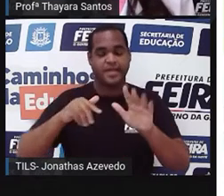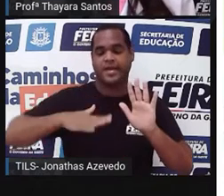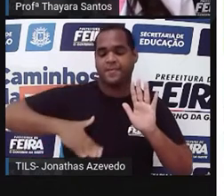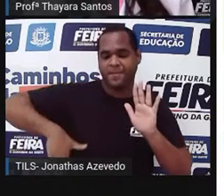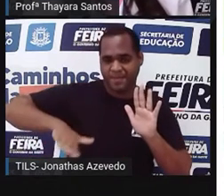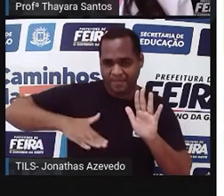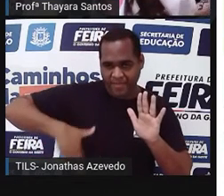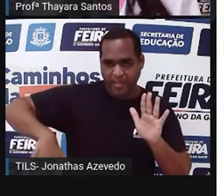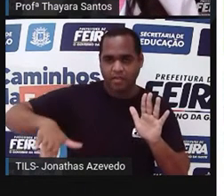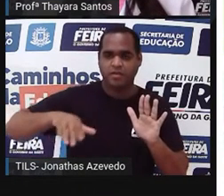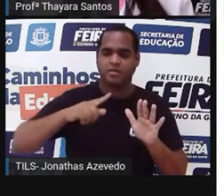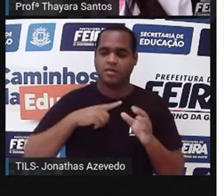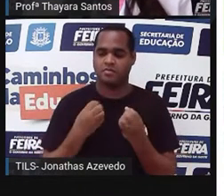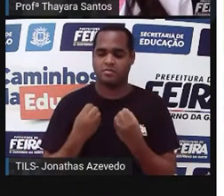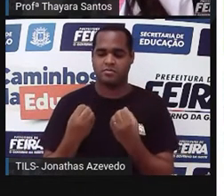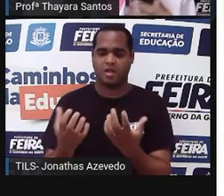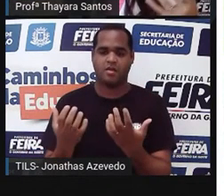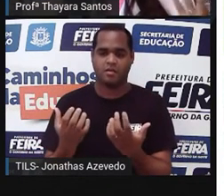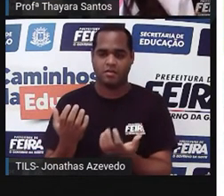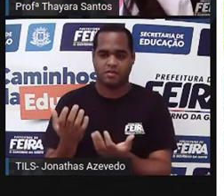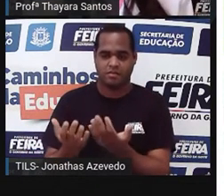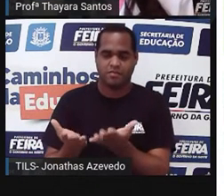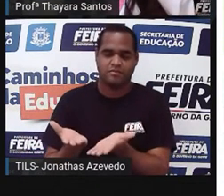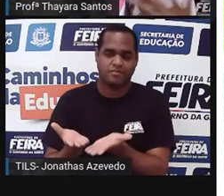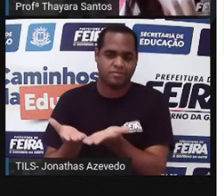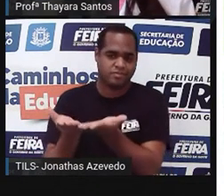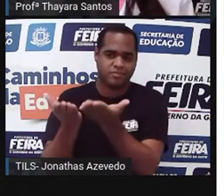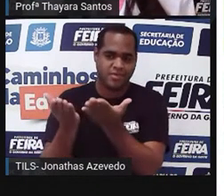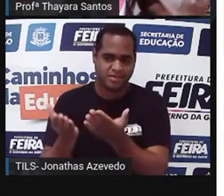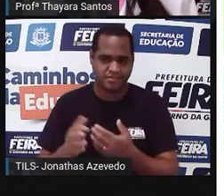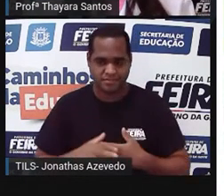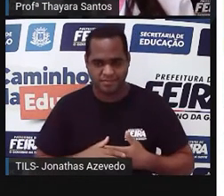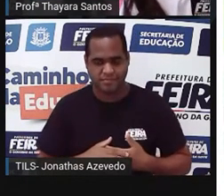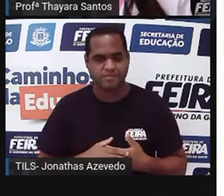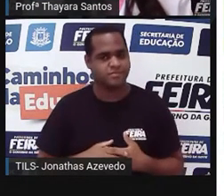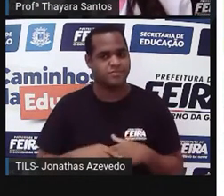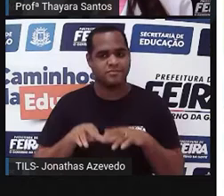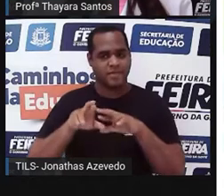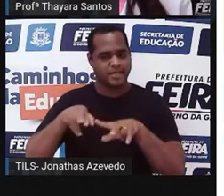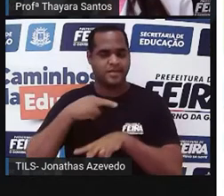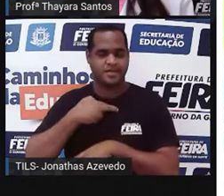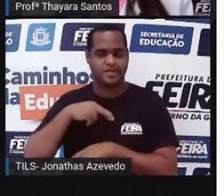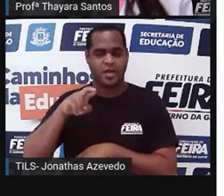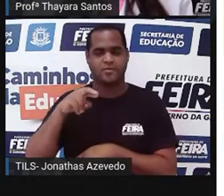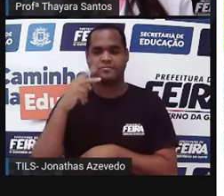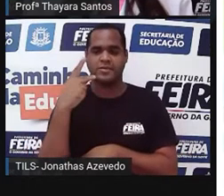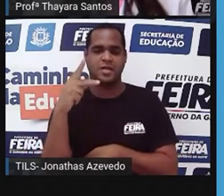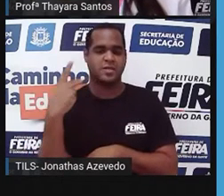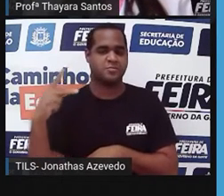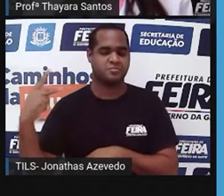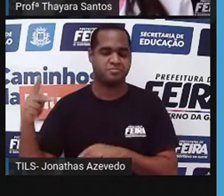ali, né, para fazer as oferendas e tudo mais, para fazer os cultos às suas religiões.